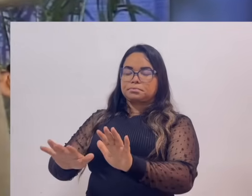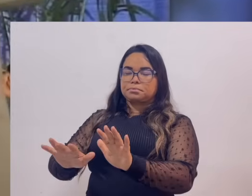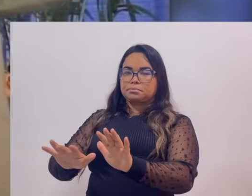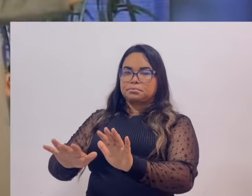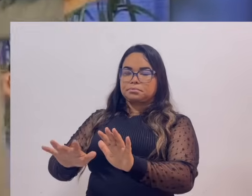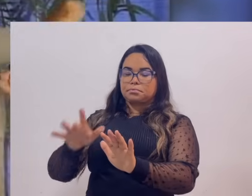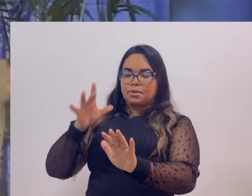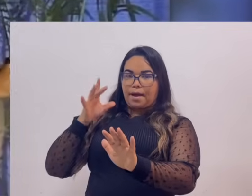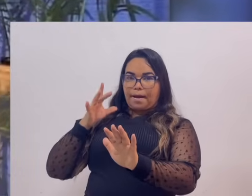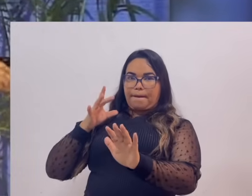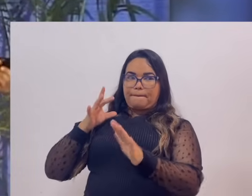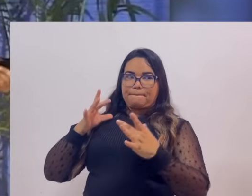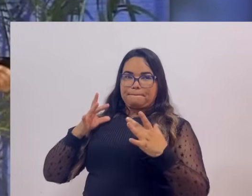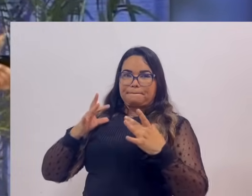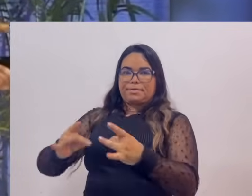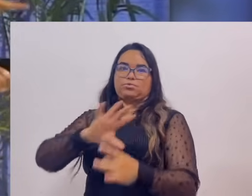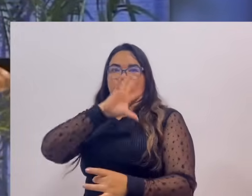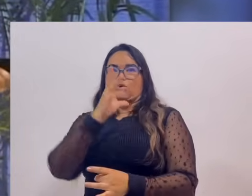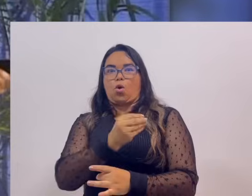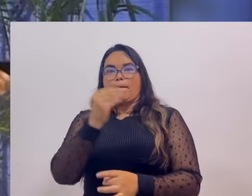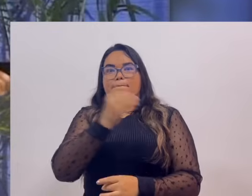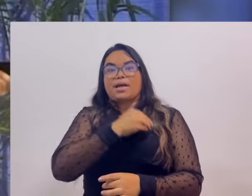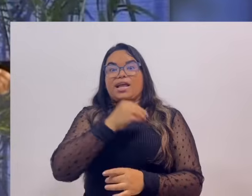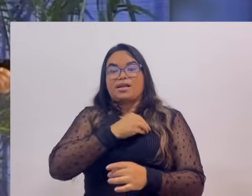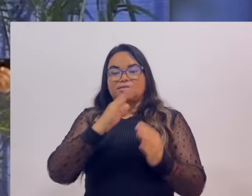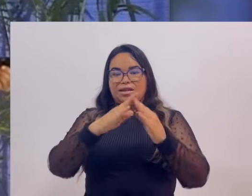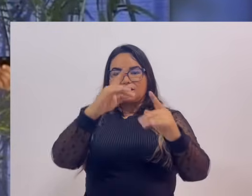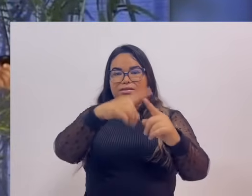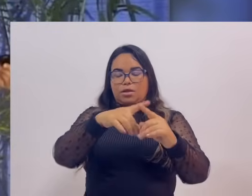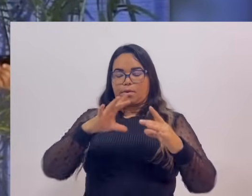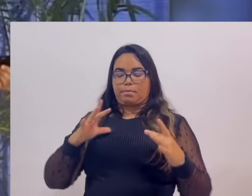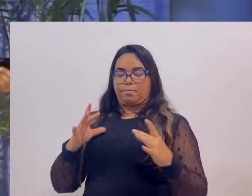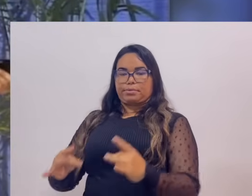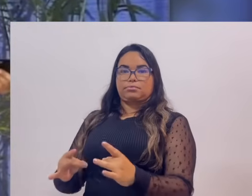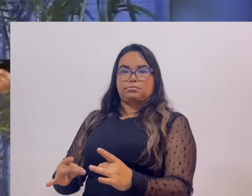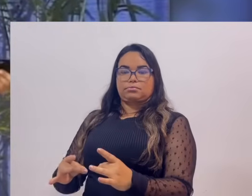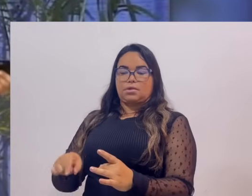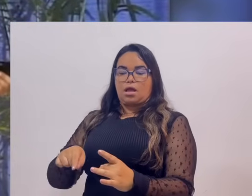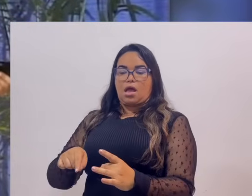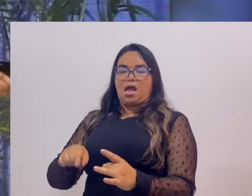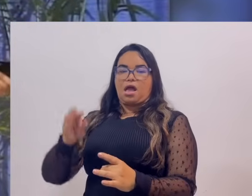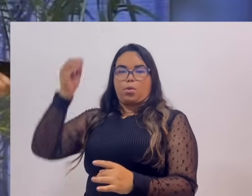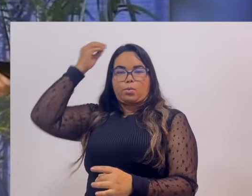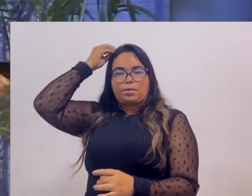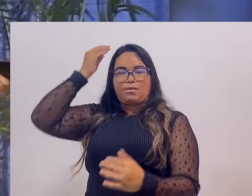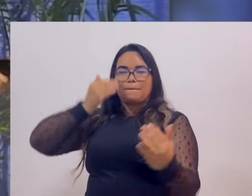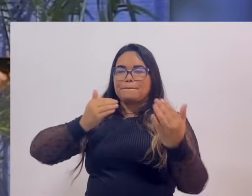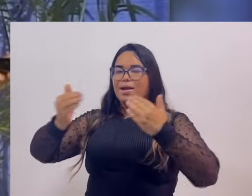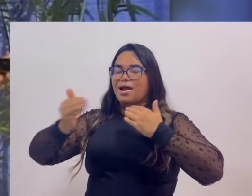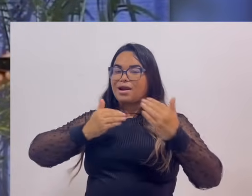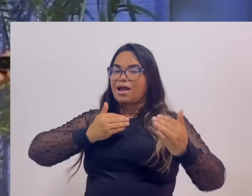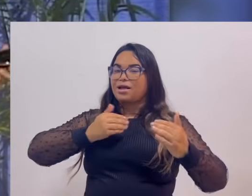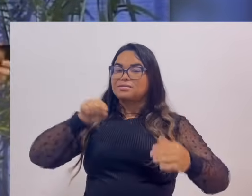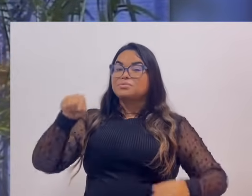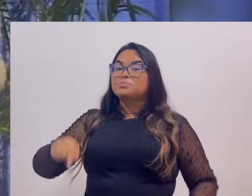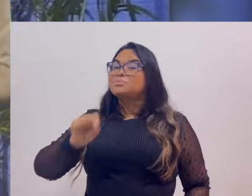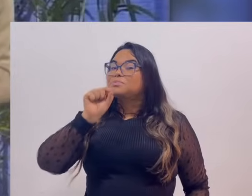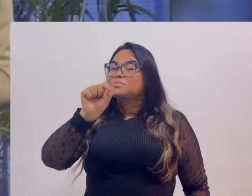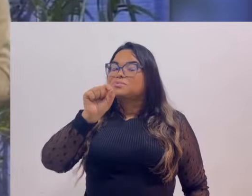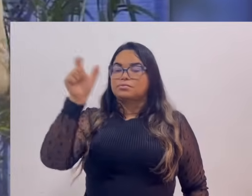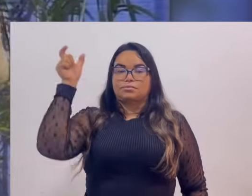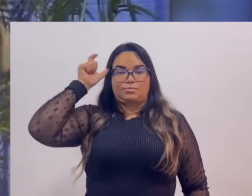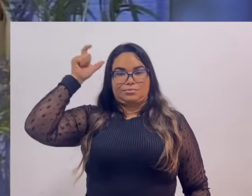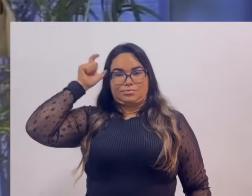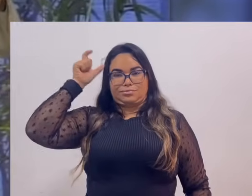pecados perdoados se você não confessou os seus pecados quem pagará por eles? você pagará agora